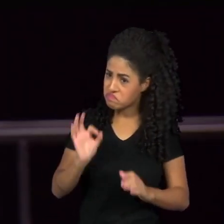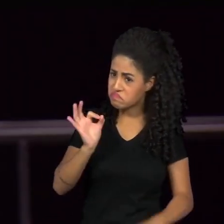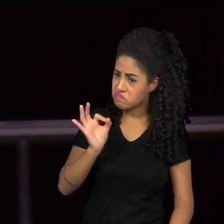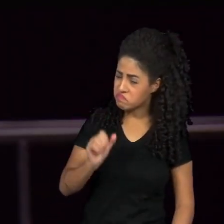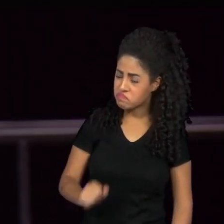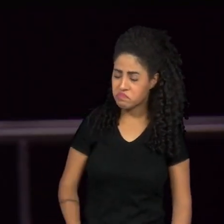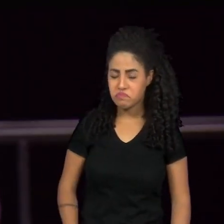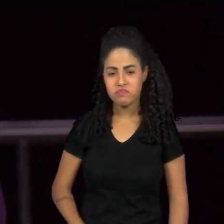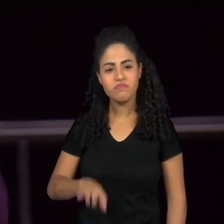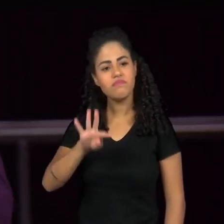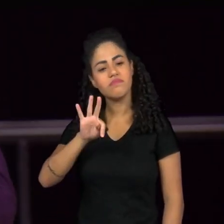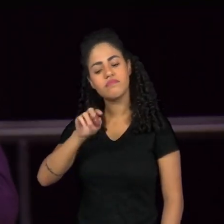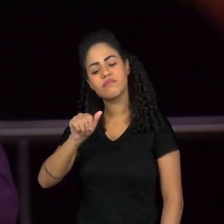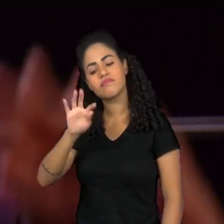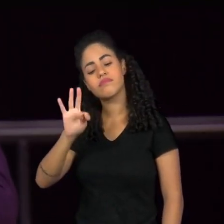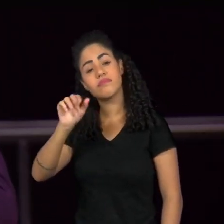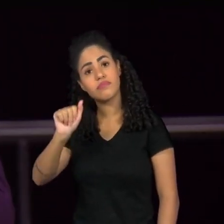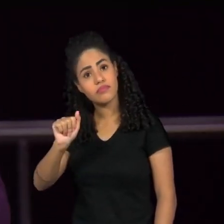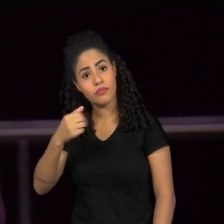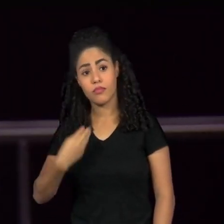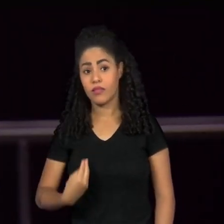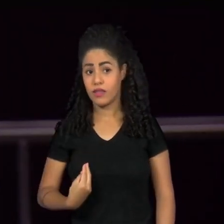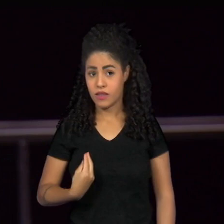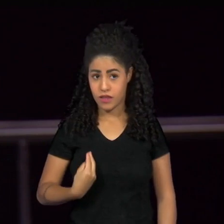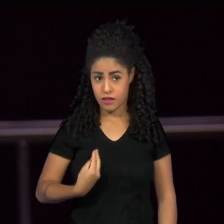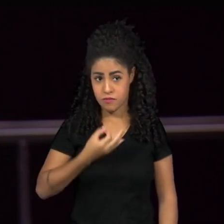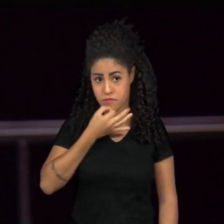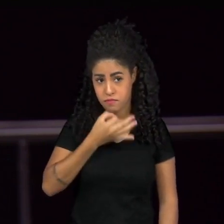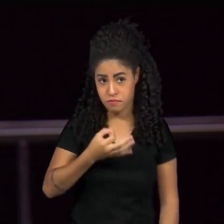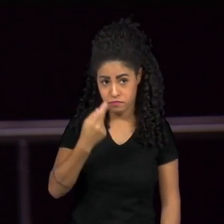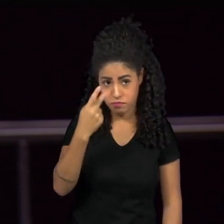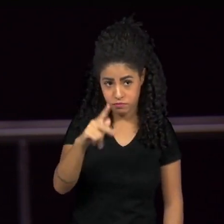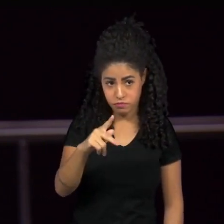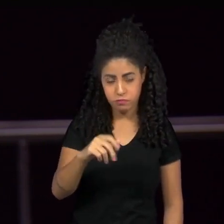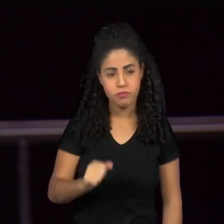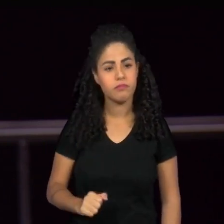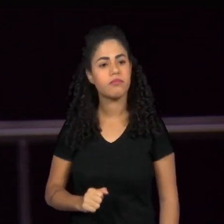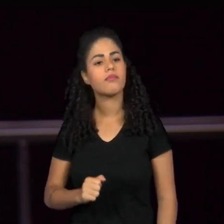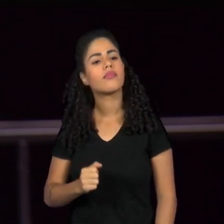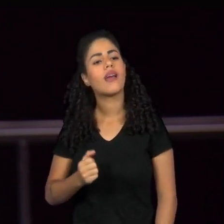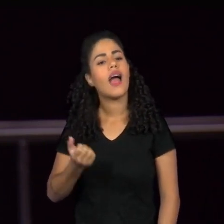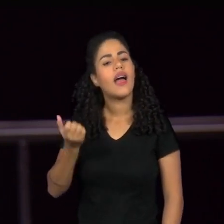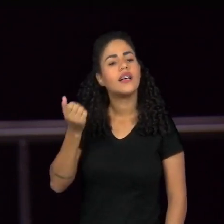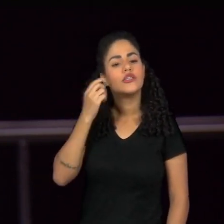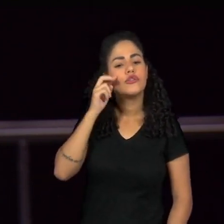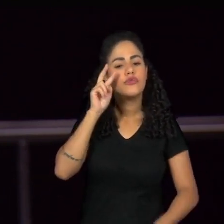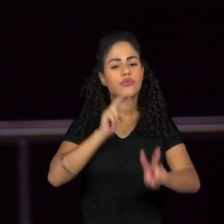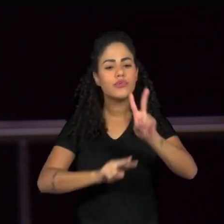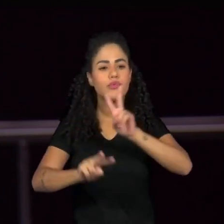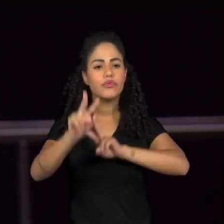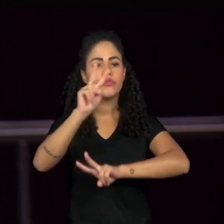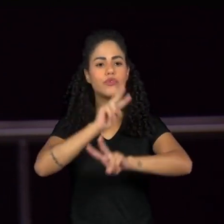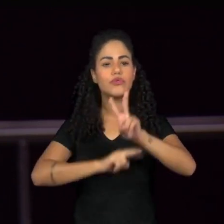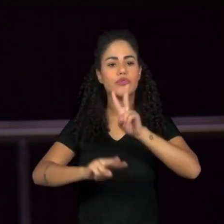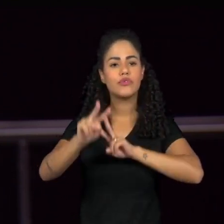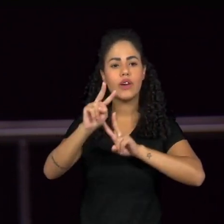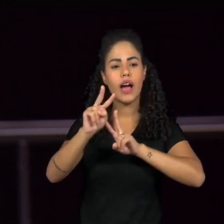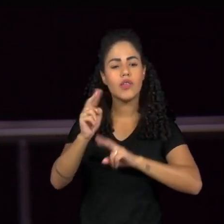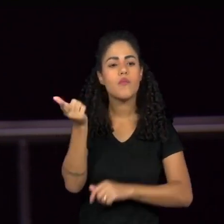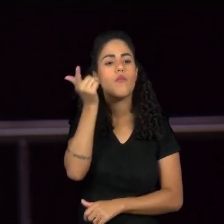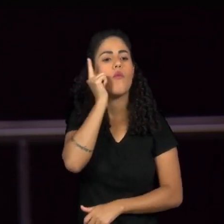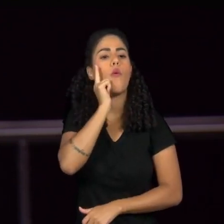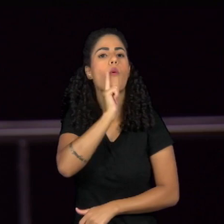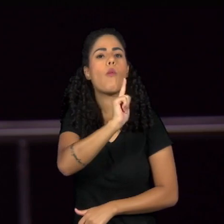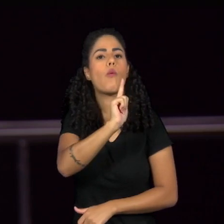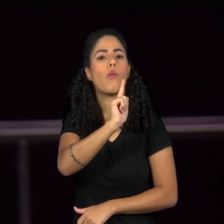Tata. Na sua visão, o audiovisual brasileiro tem potencial para conquistar o mundo,